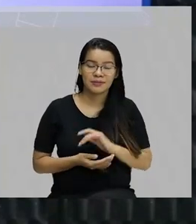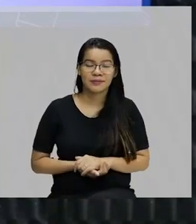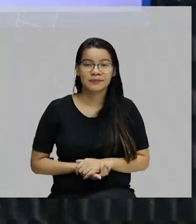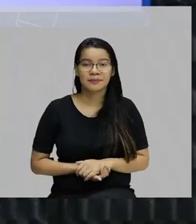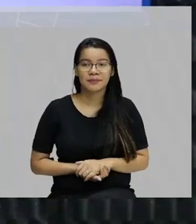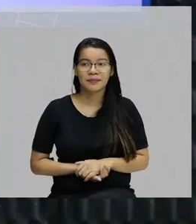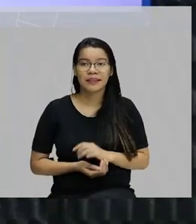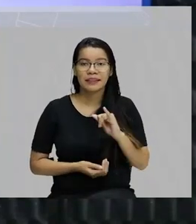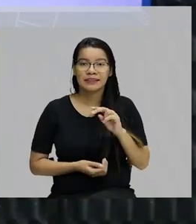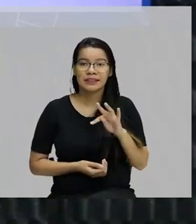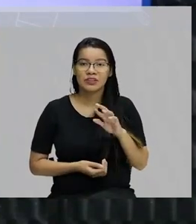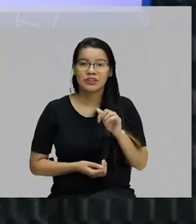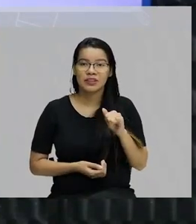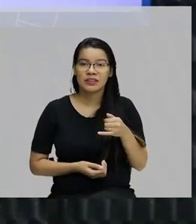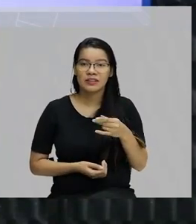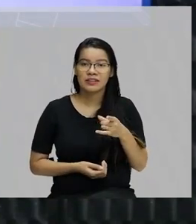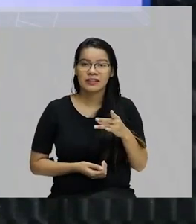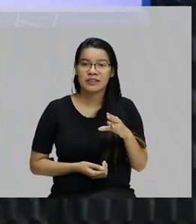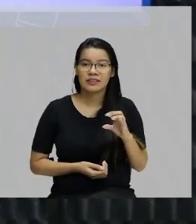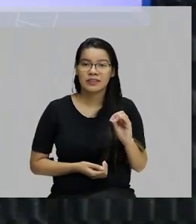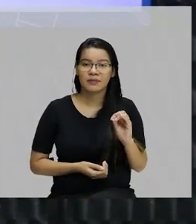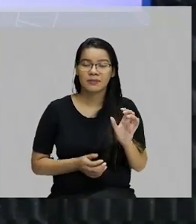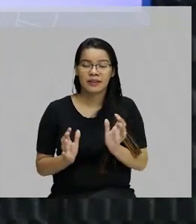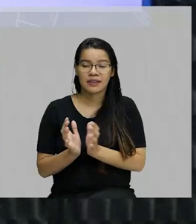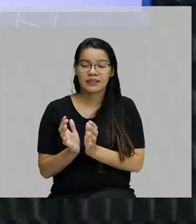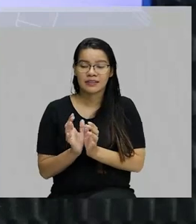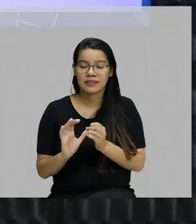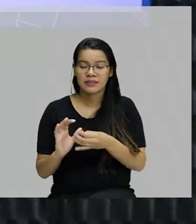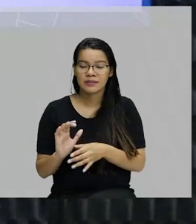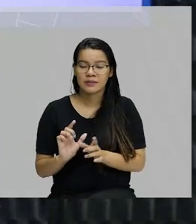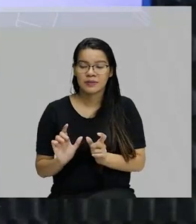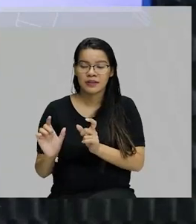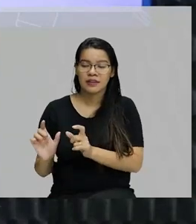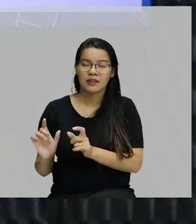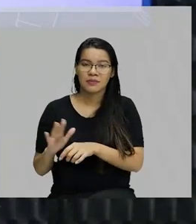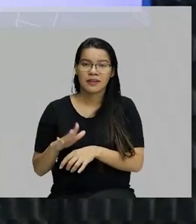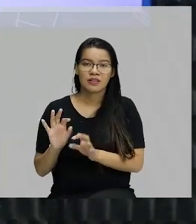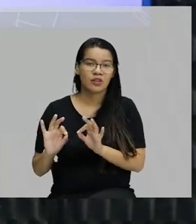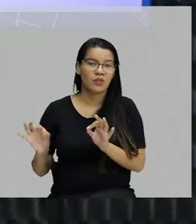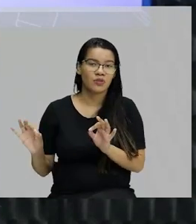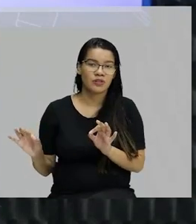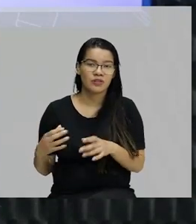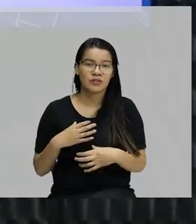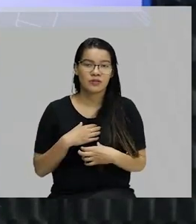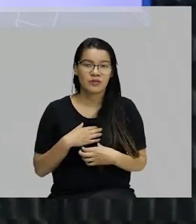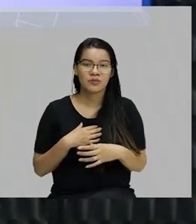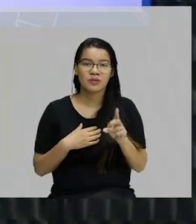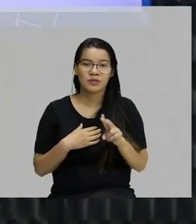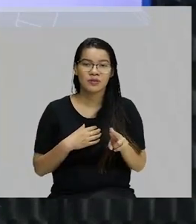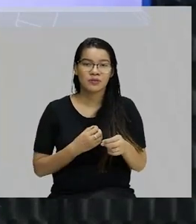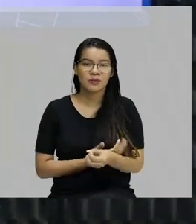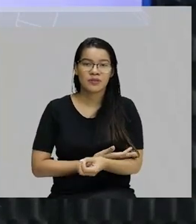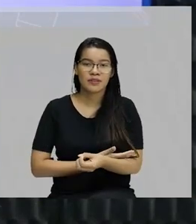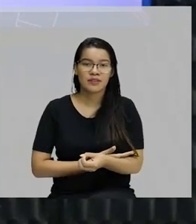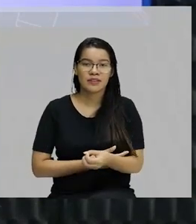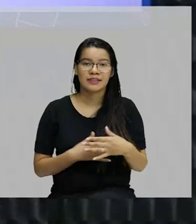aquela classe de palavras que fica ali mais isoladas né que elas servem pra gente falar dos nossos sentimentos das nossas emoções interjeição